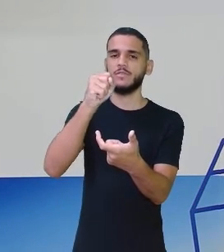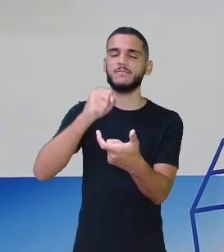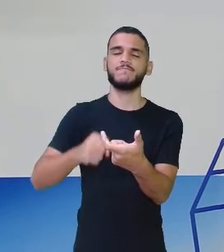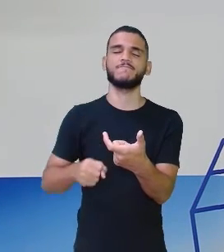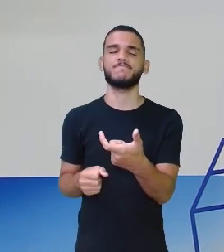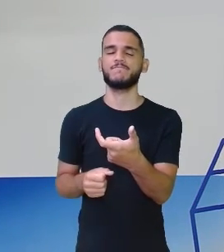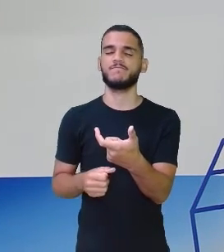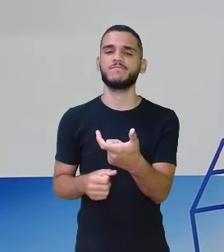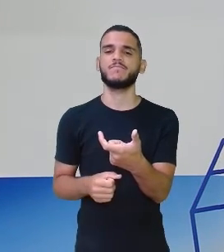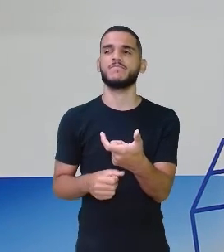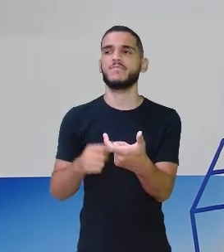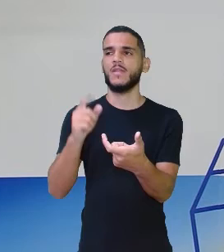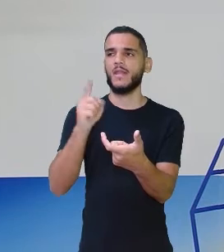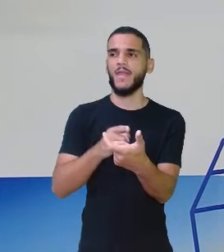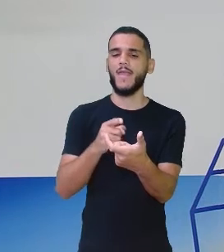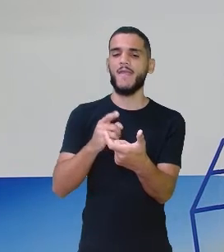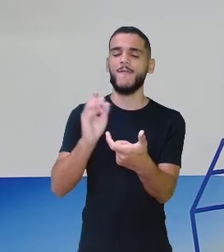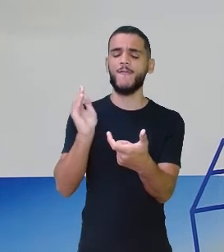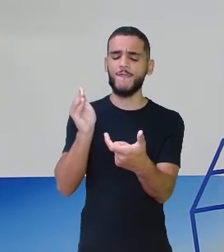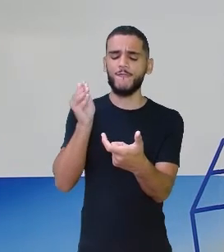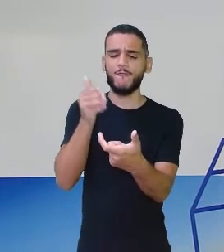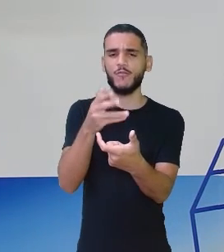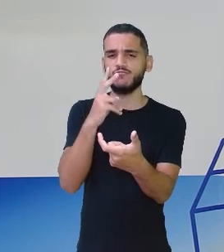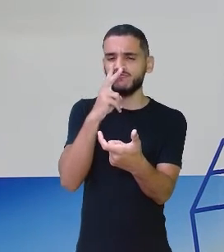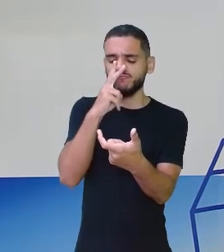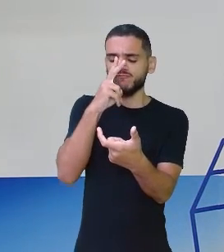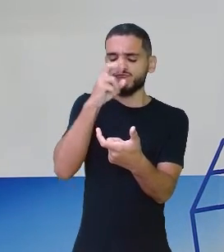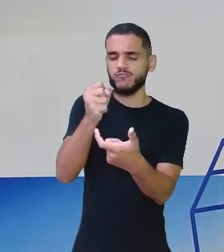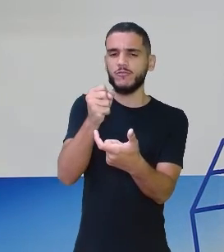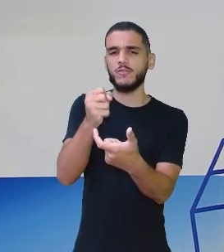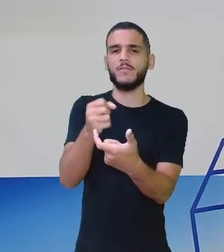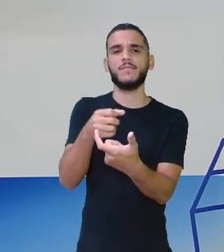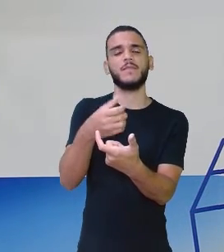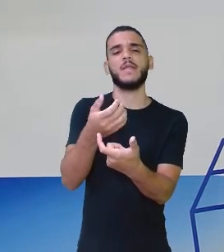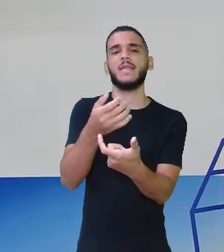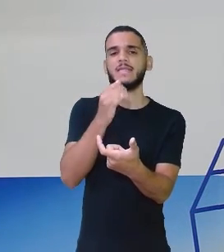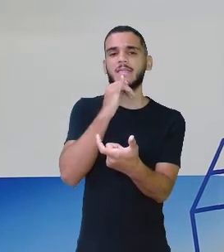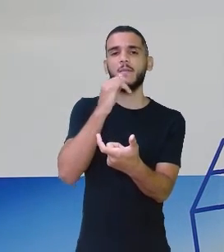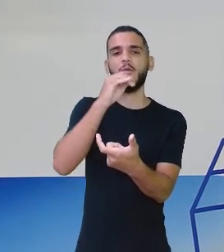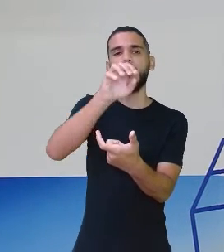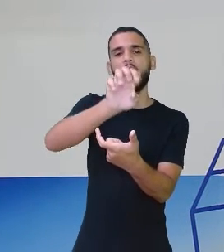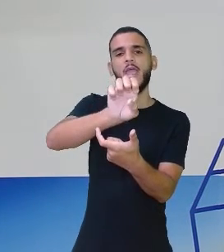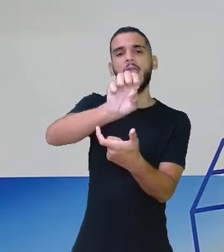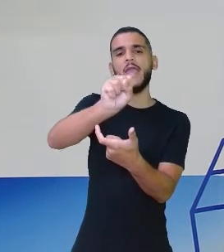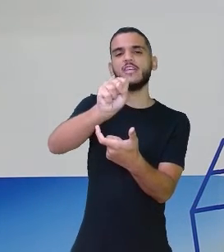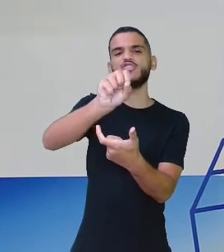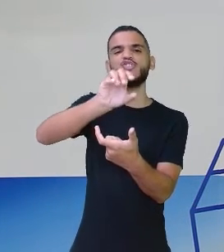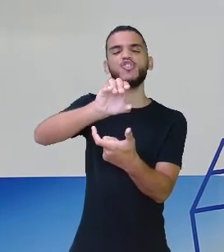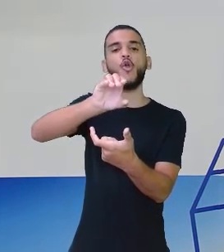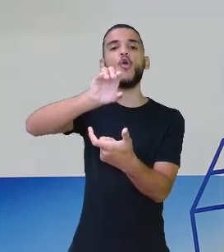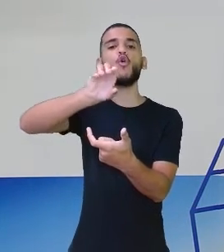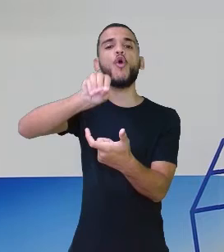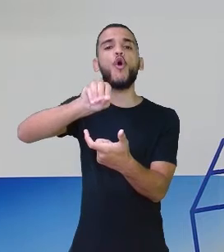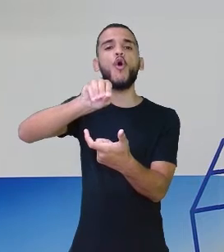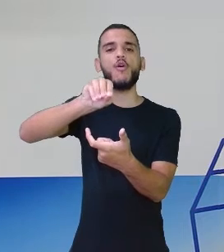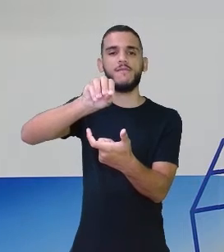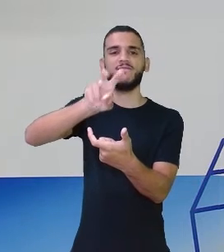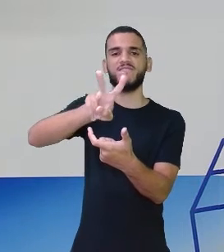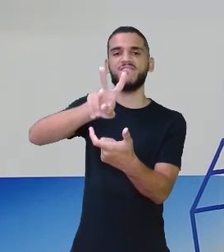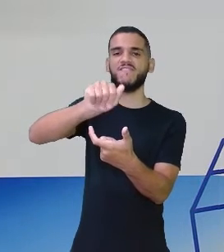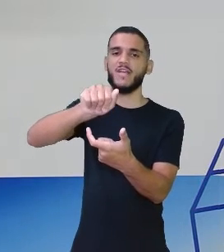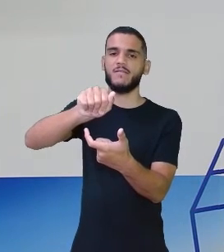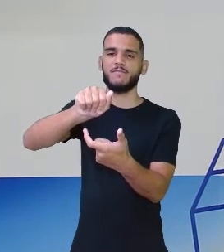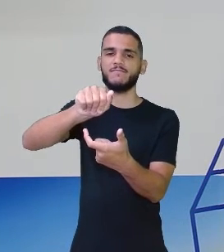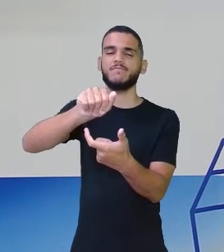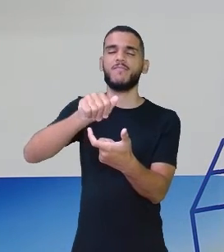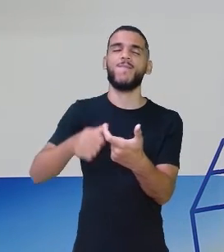é pronunciada com mais força, como a palavra escova, a palavra feirante e a palavra